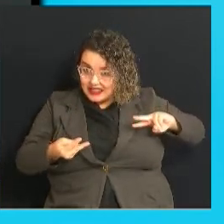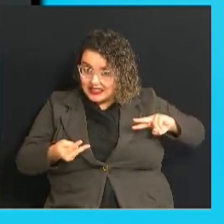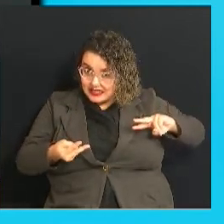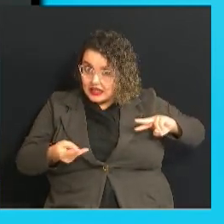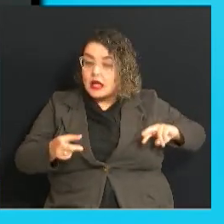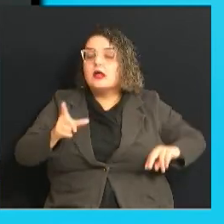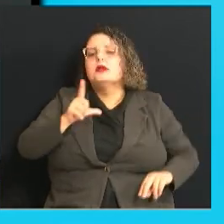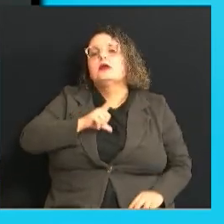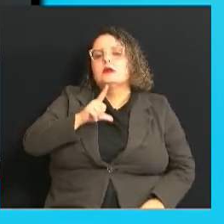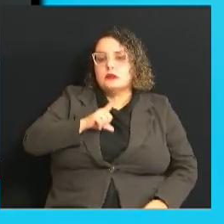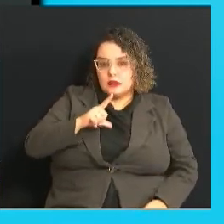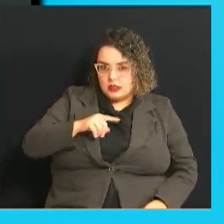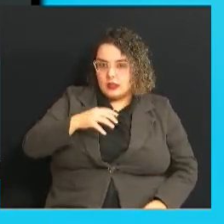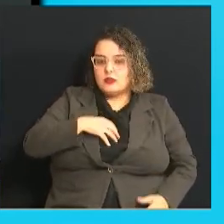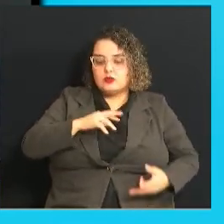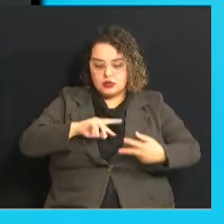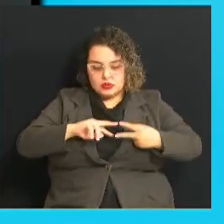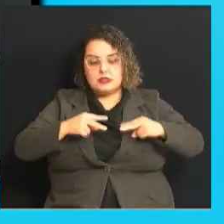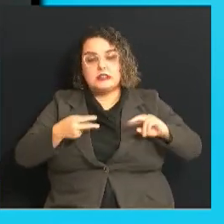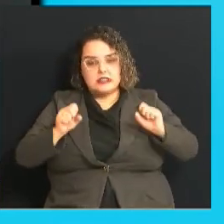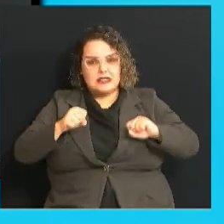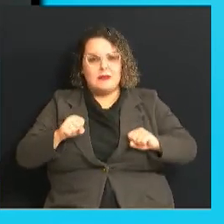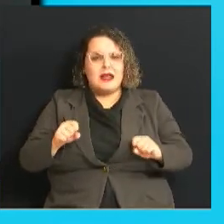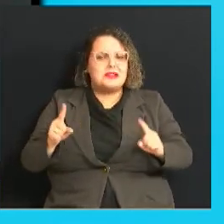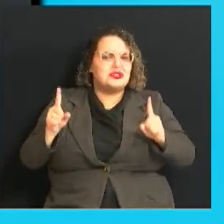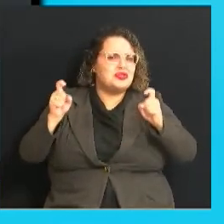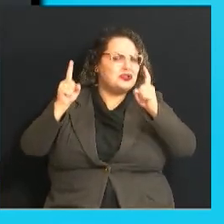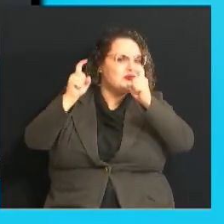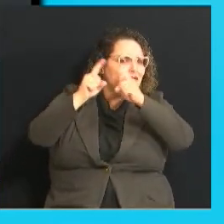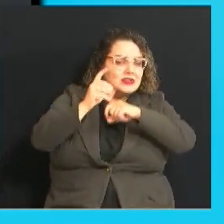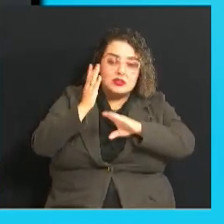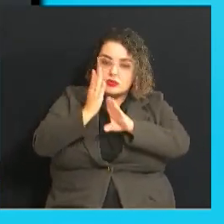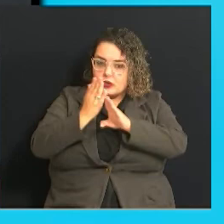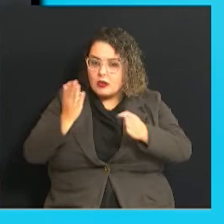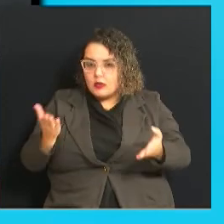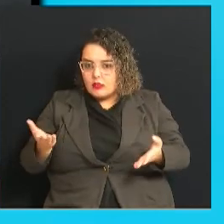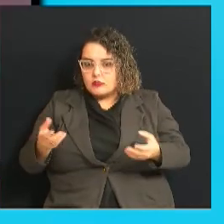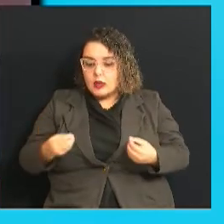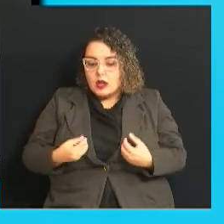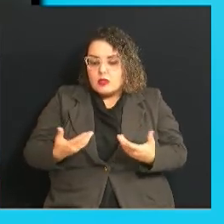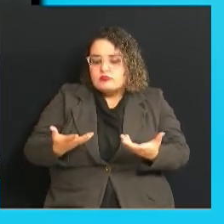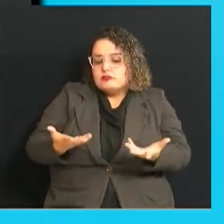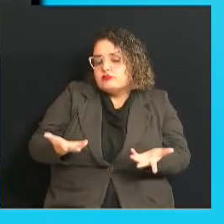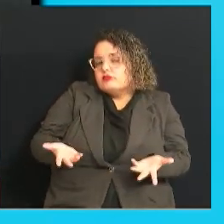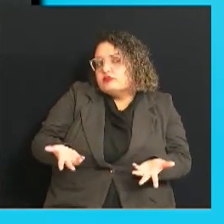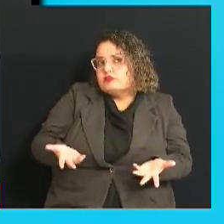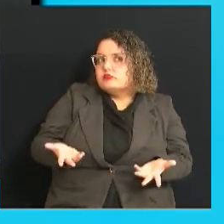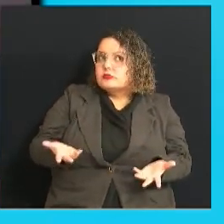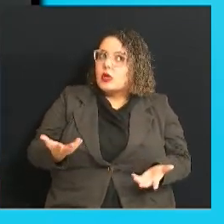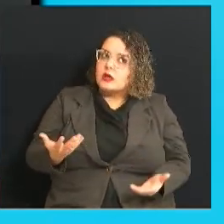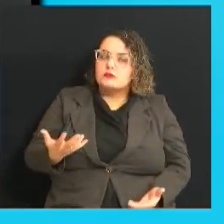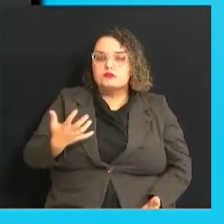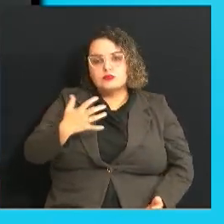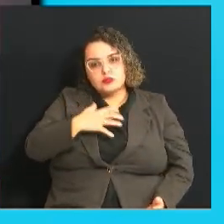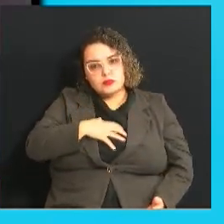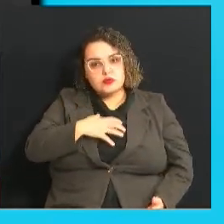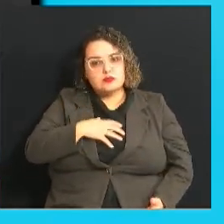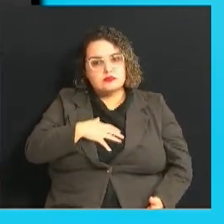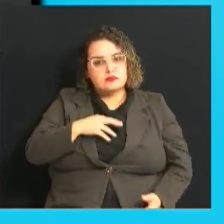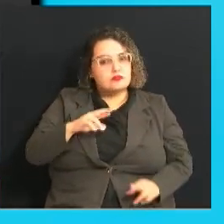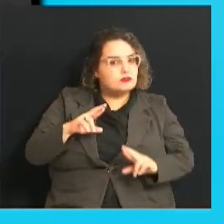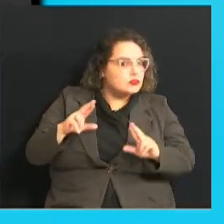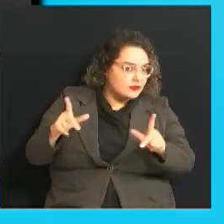sim uma forma genética, mas ela é muito rara. E ela se apresenta de uma forma mais atípica, um